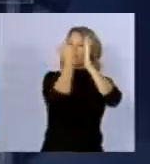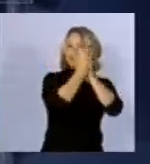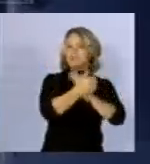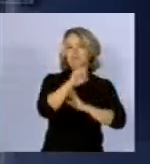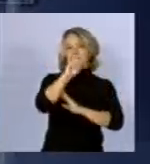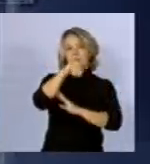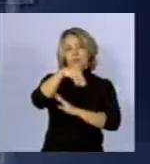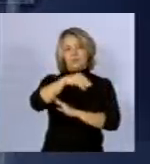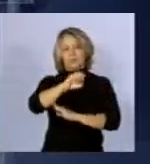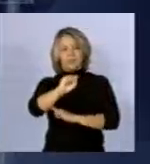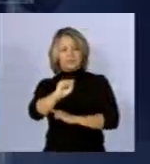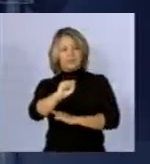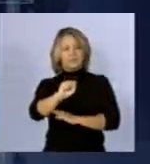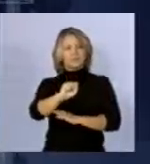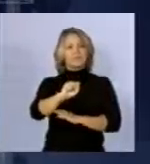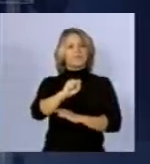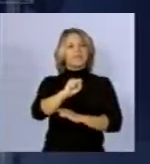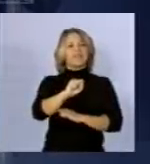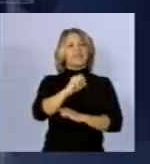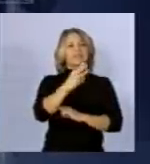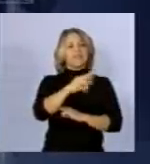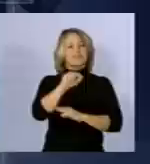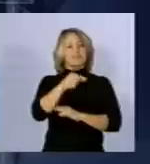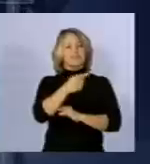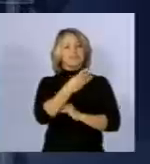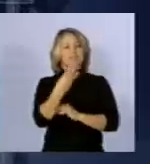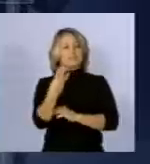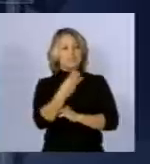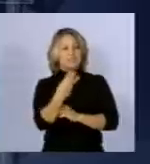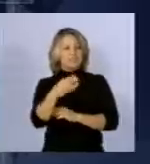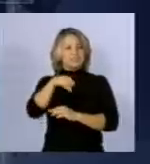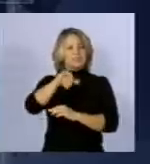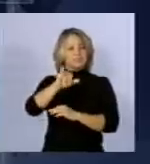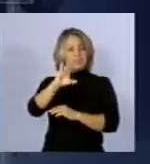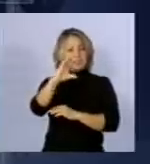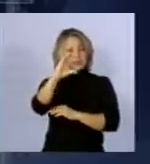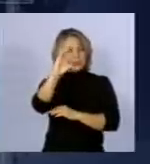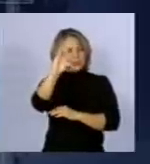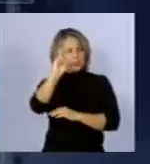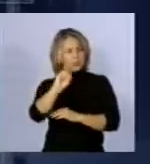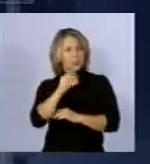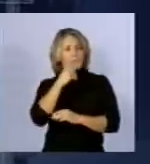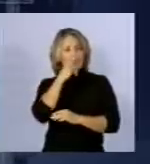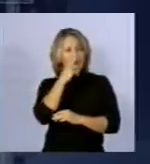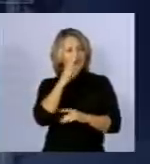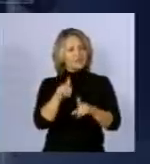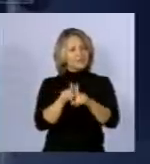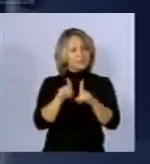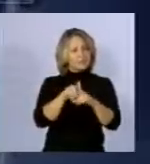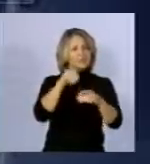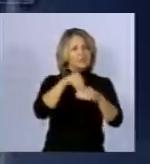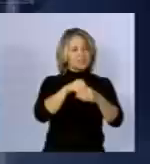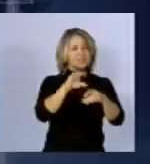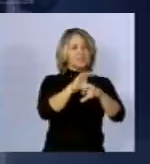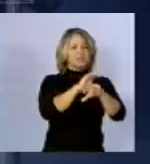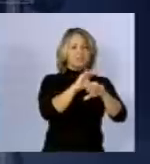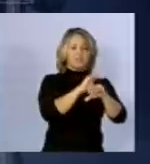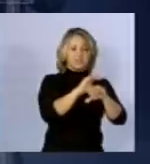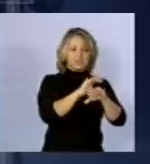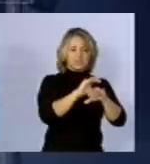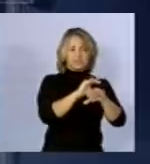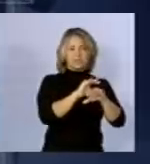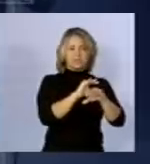até 83,33 microtesla ela me parece à luz do artigo 196 da